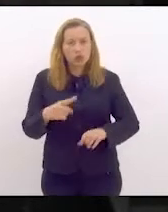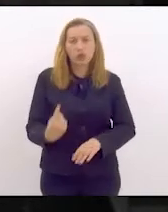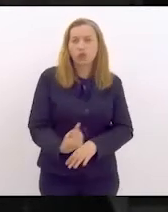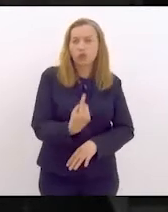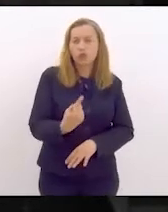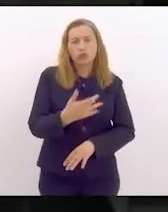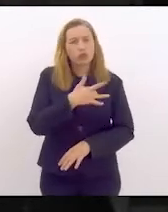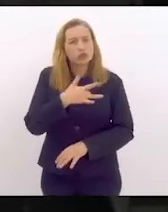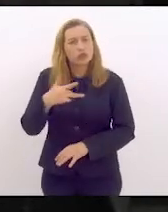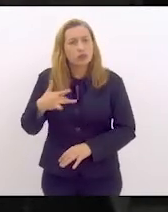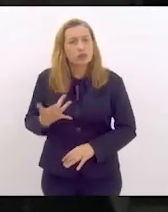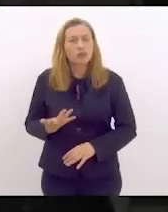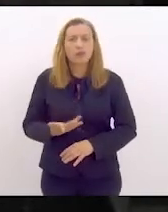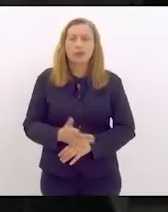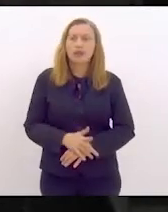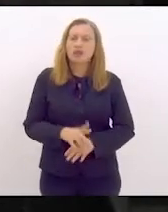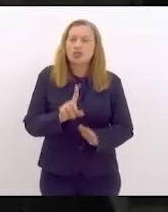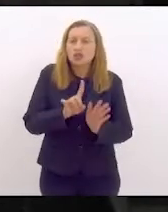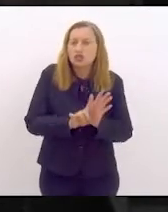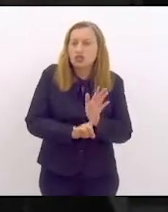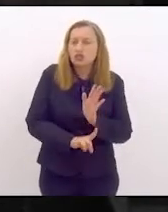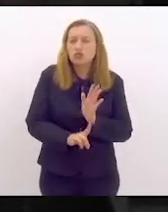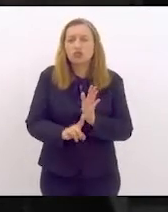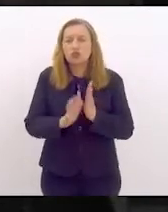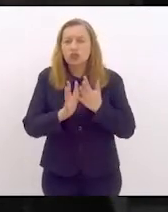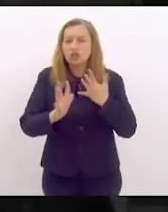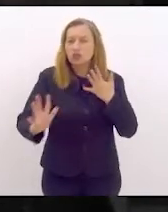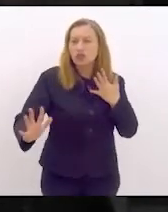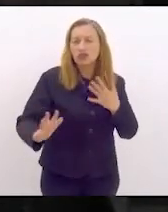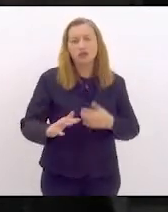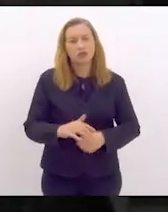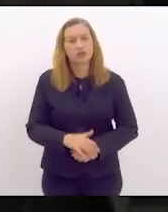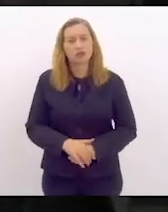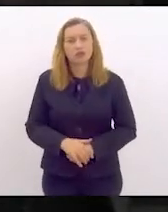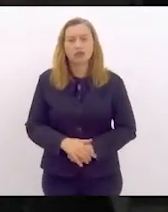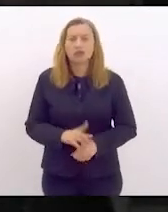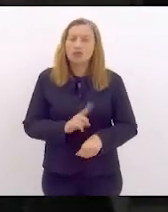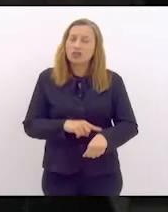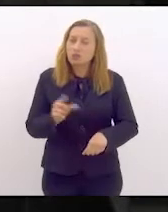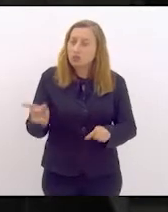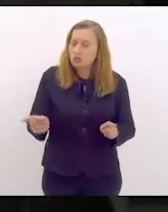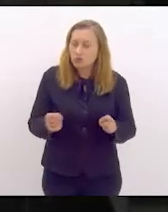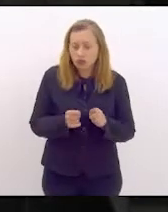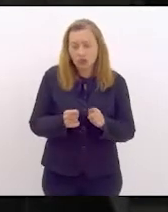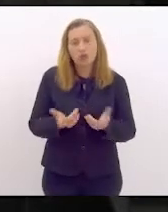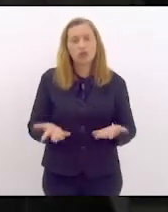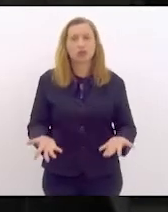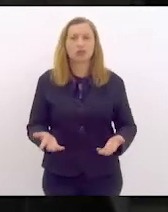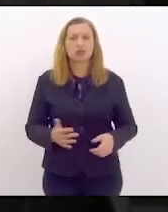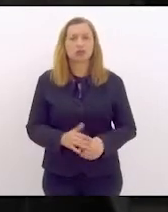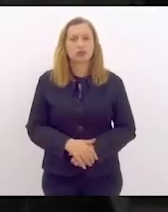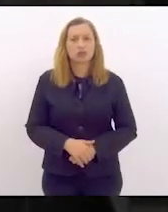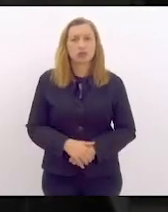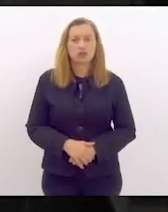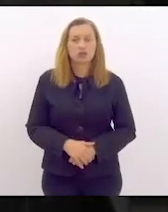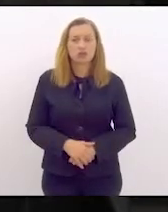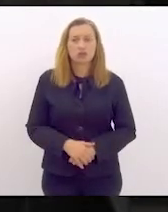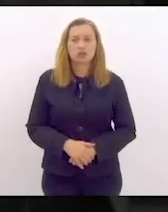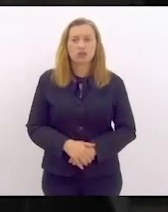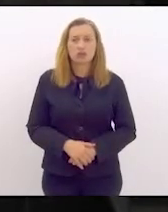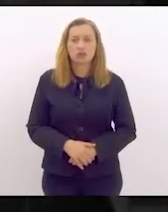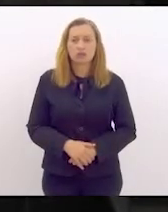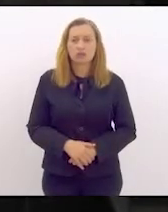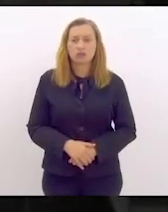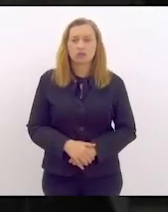Saúde, e diminuir essas filas com tempos tão absurdos que